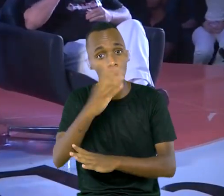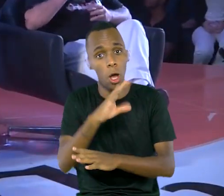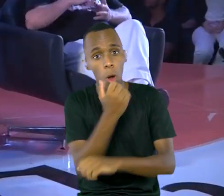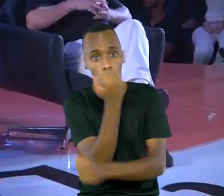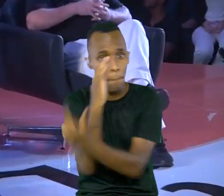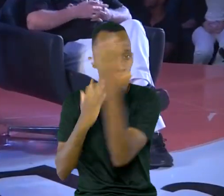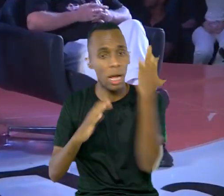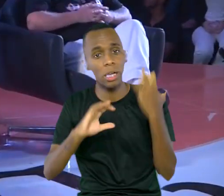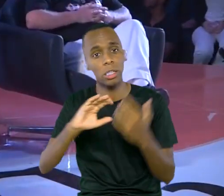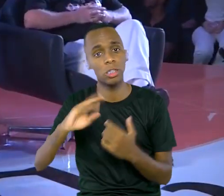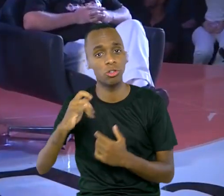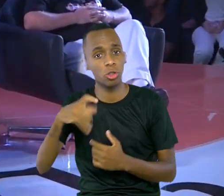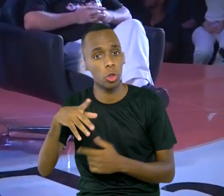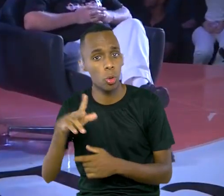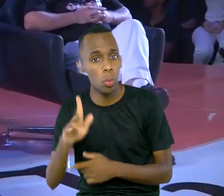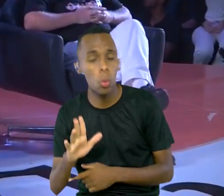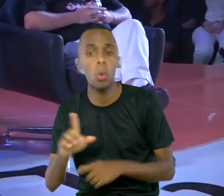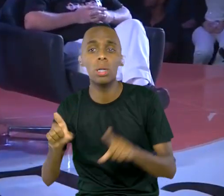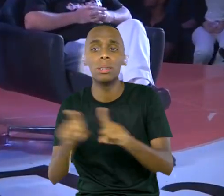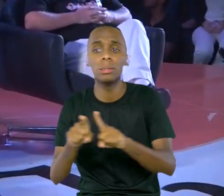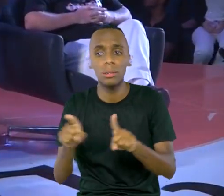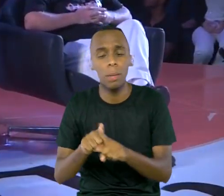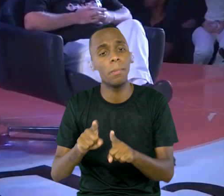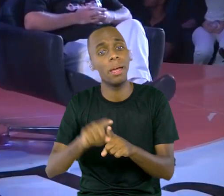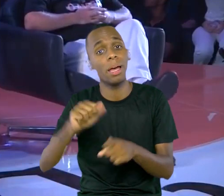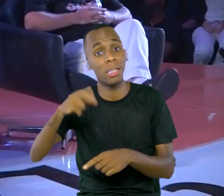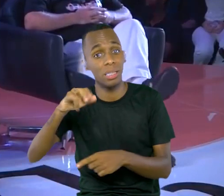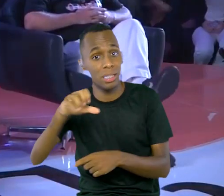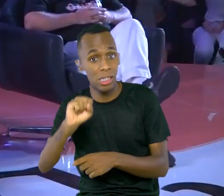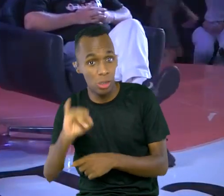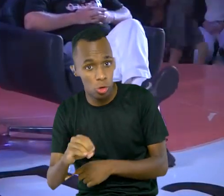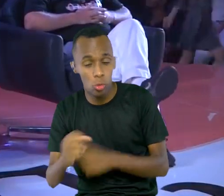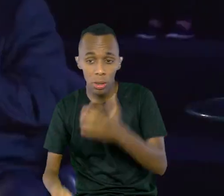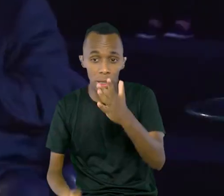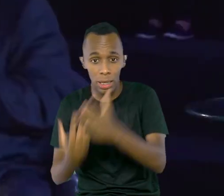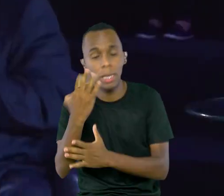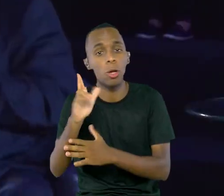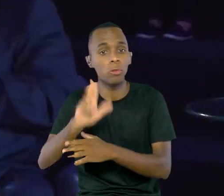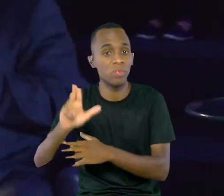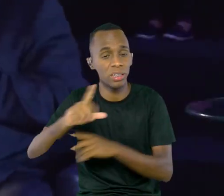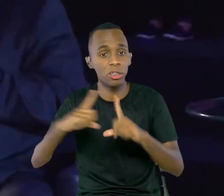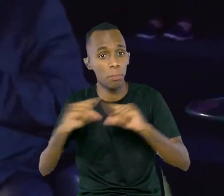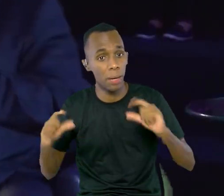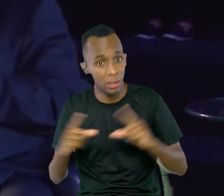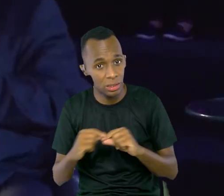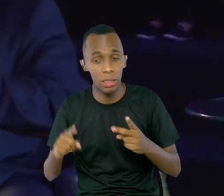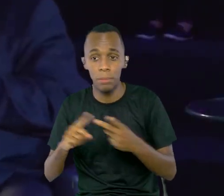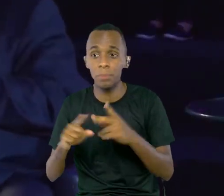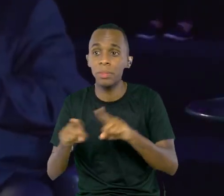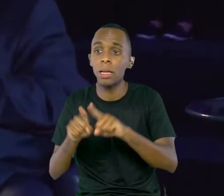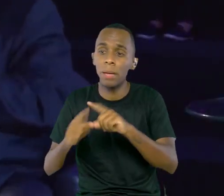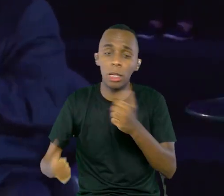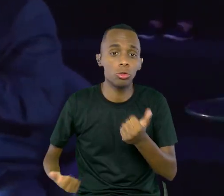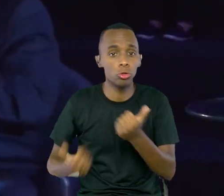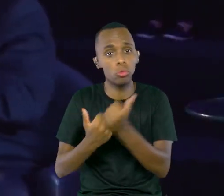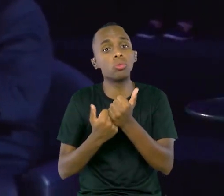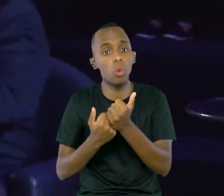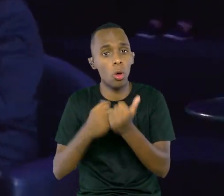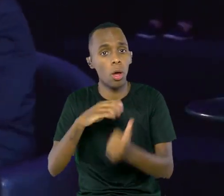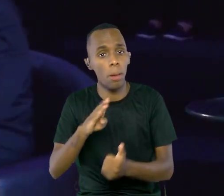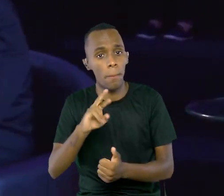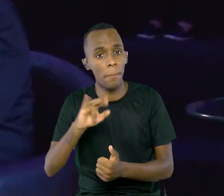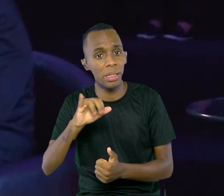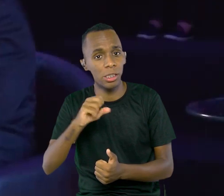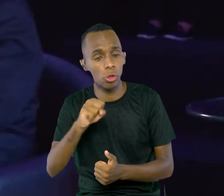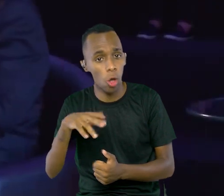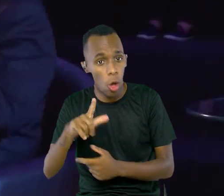do Xingu. Isso é amor. Ajudou o baiano Anísio Teixeira a fundar a Universidade de Brasília. Ajudou o